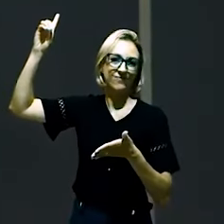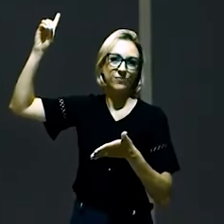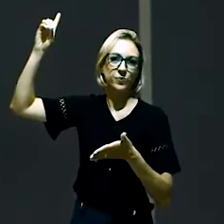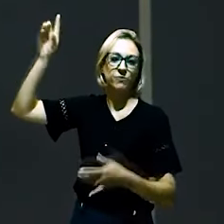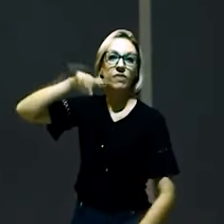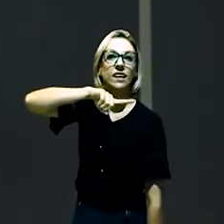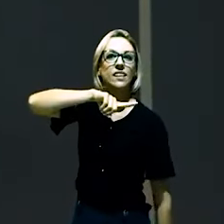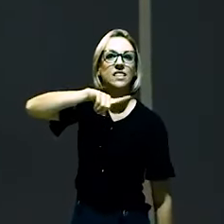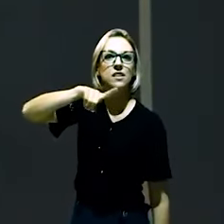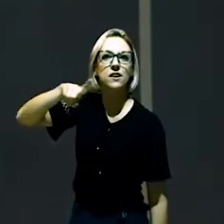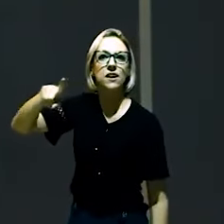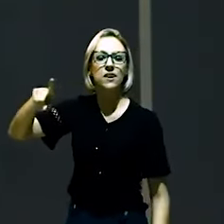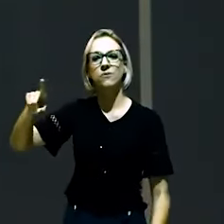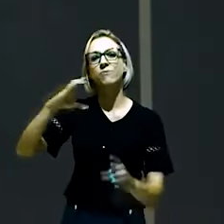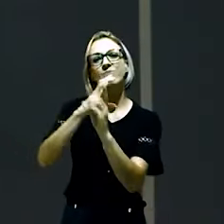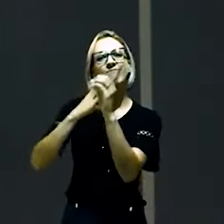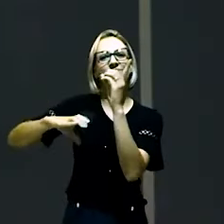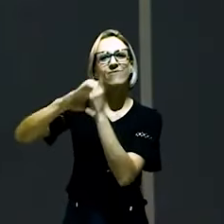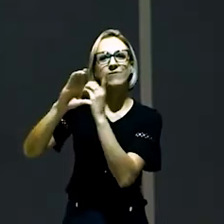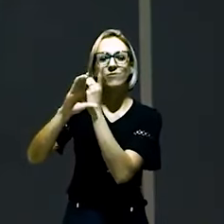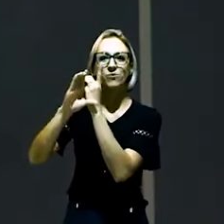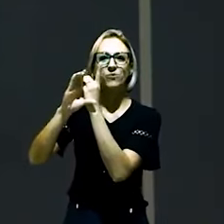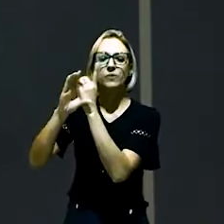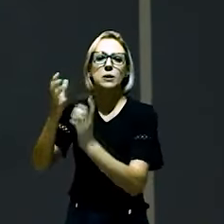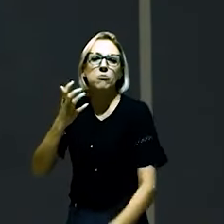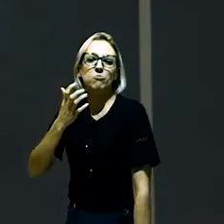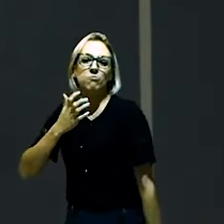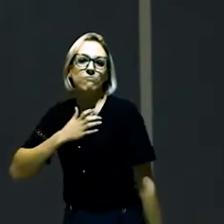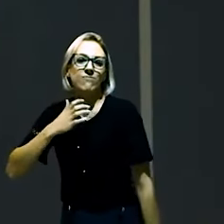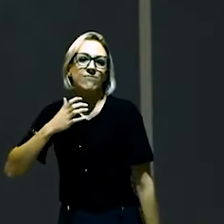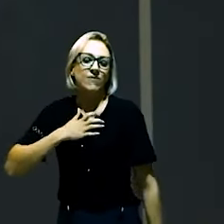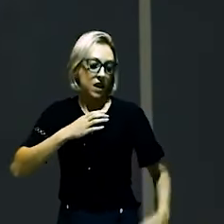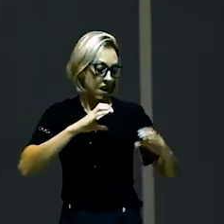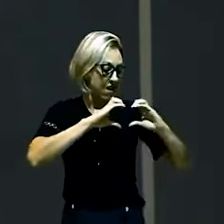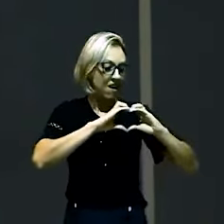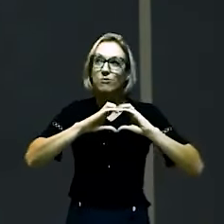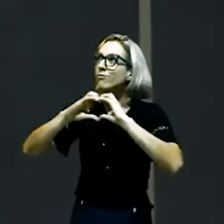se você nesse culto já conseguiu entregar o seu louvor ao Senhor,